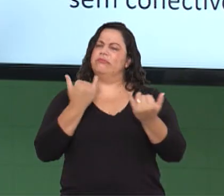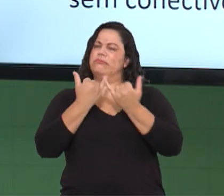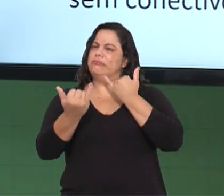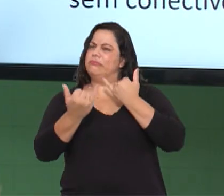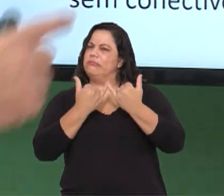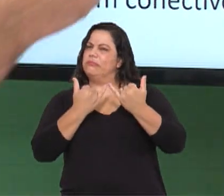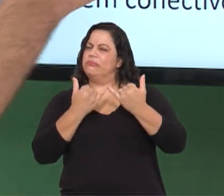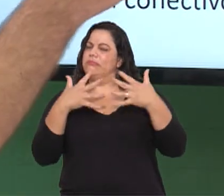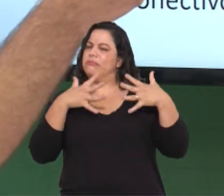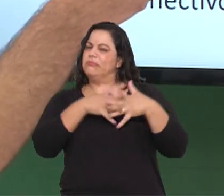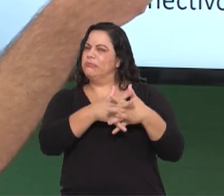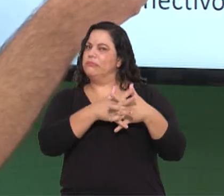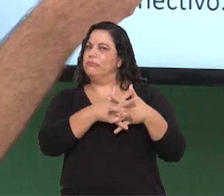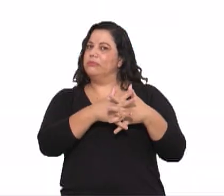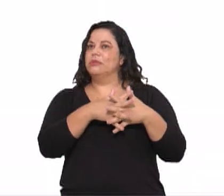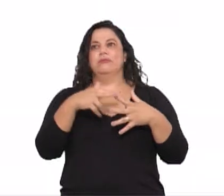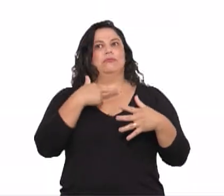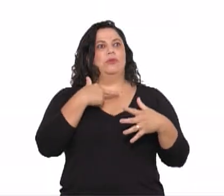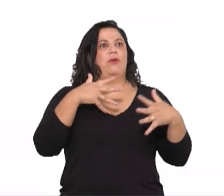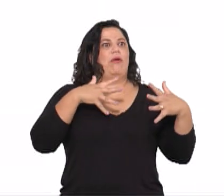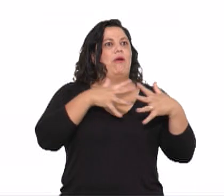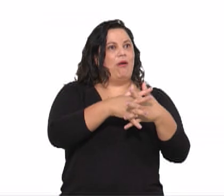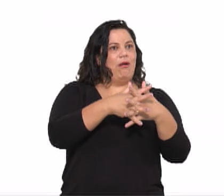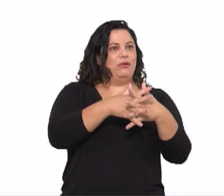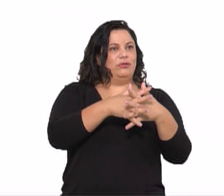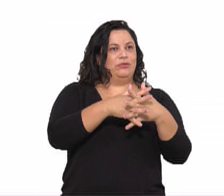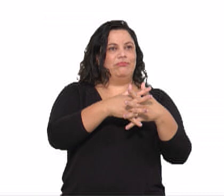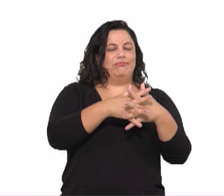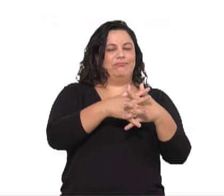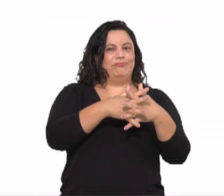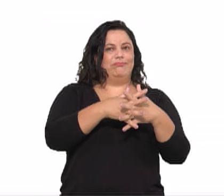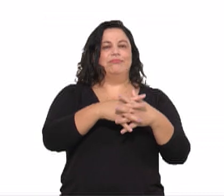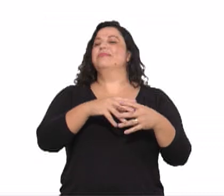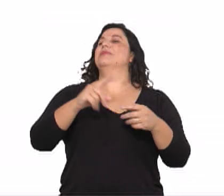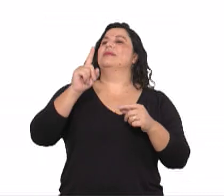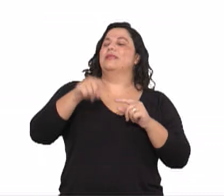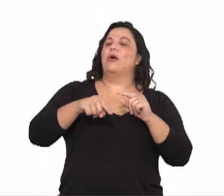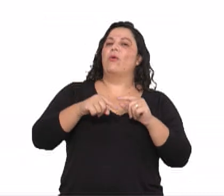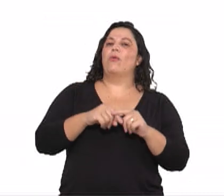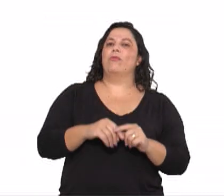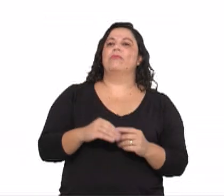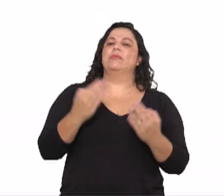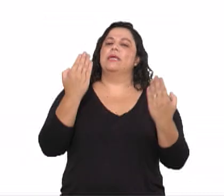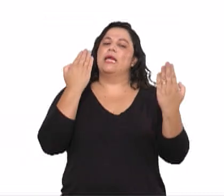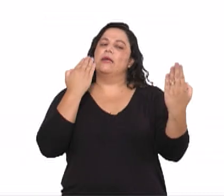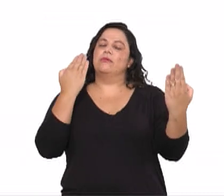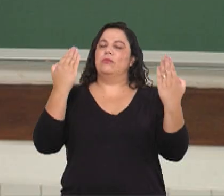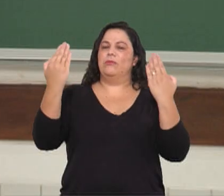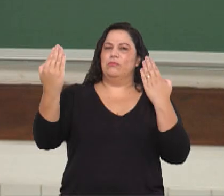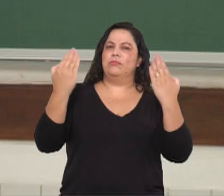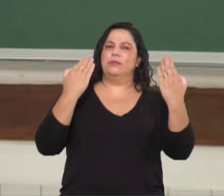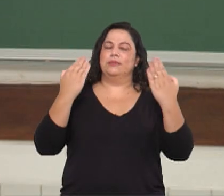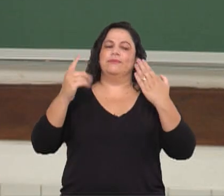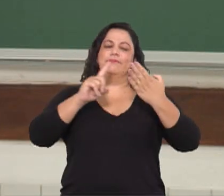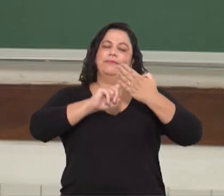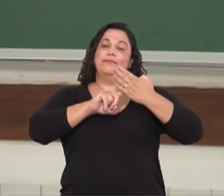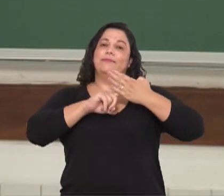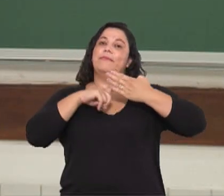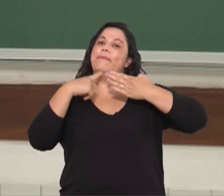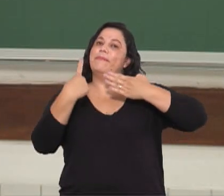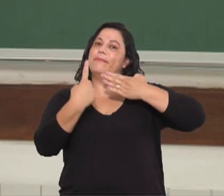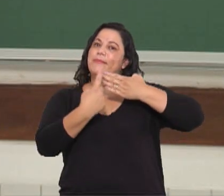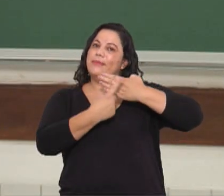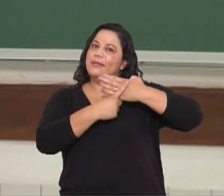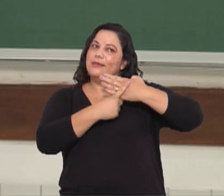me confundir? A comparação vai ter um conectivo. A metáfora